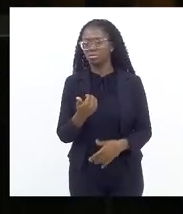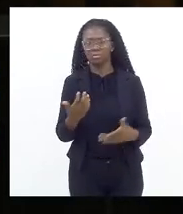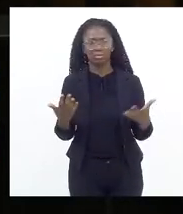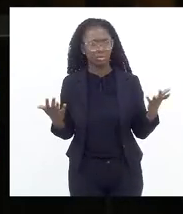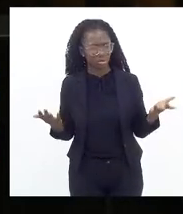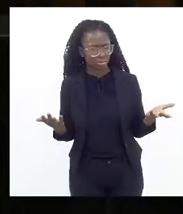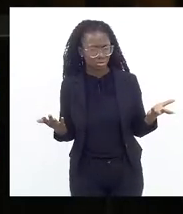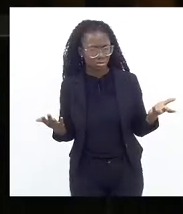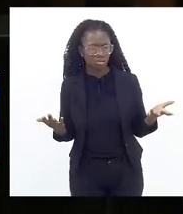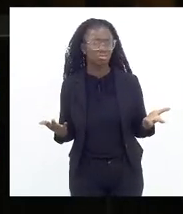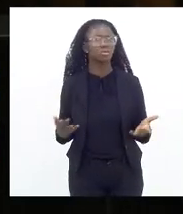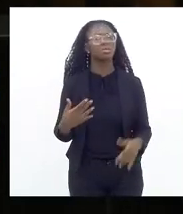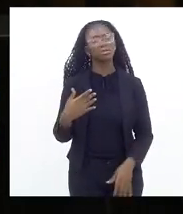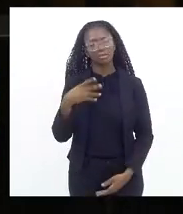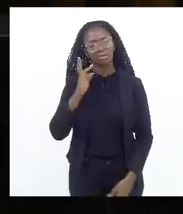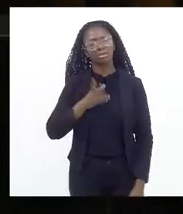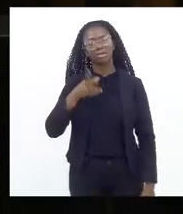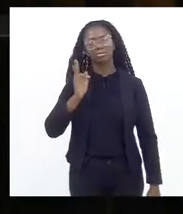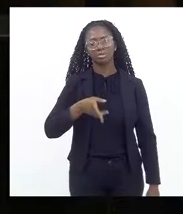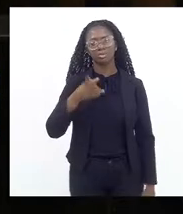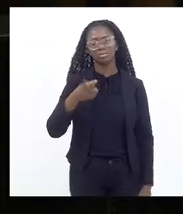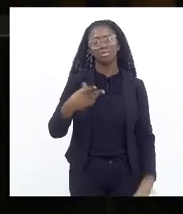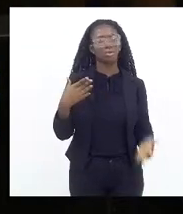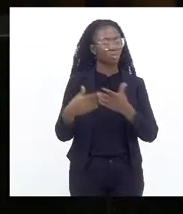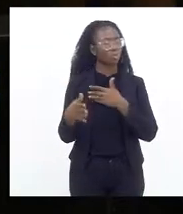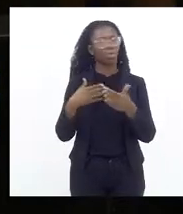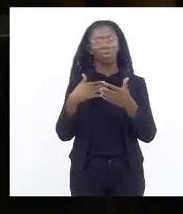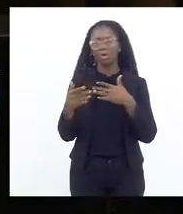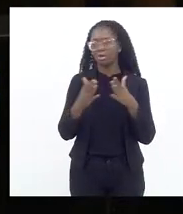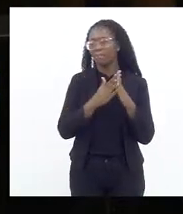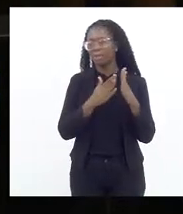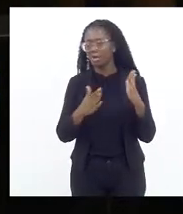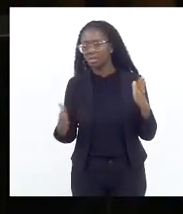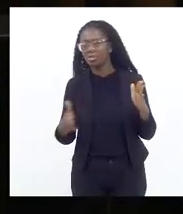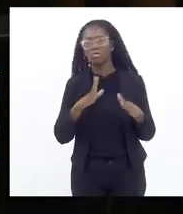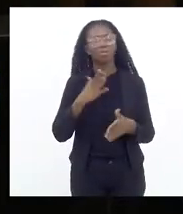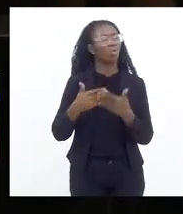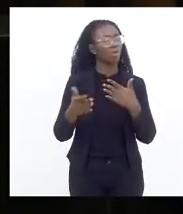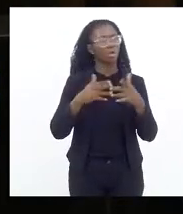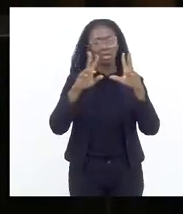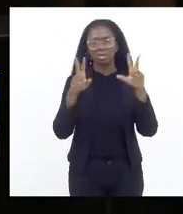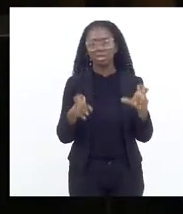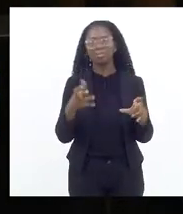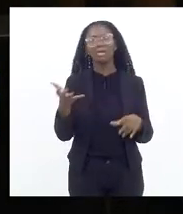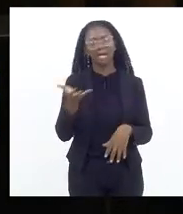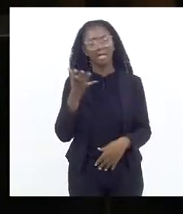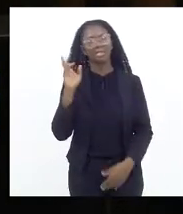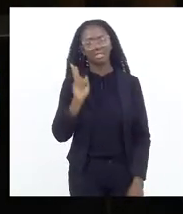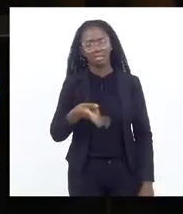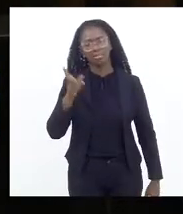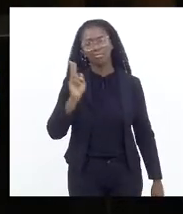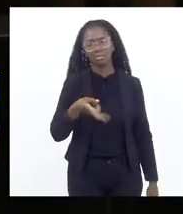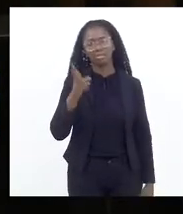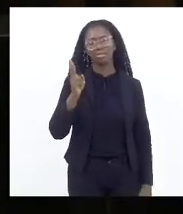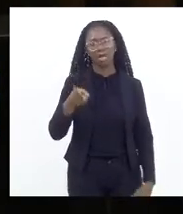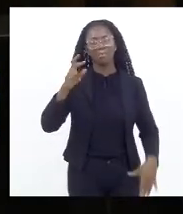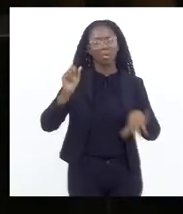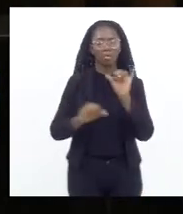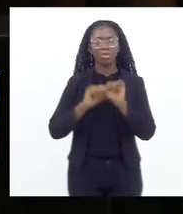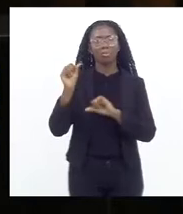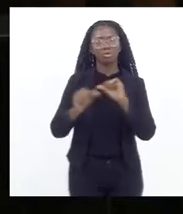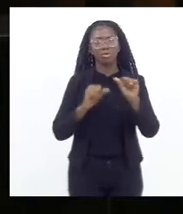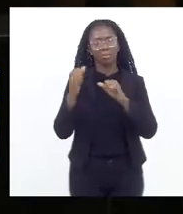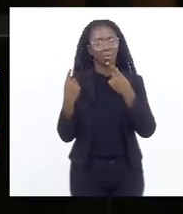seja, toda hora, seja em qualquer momento e qualquer item, vão querer deturpar para atacar